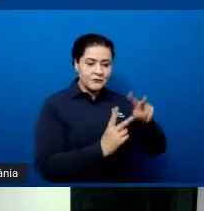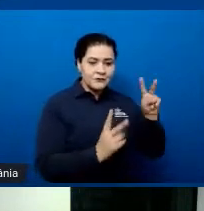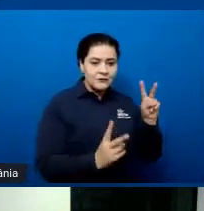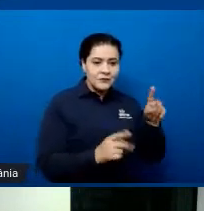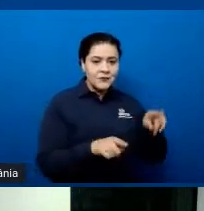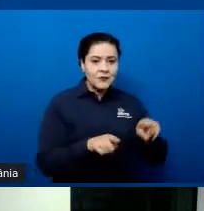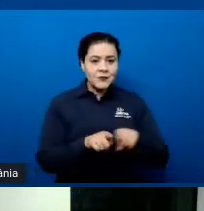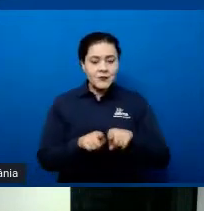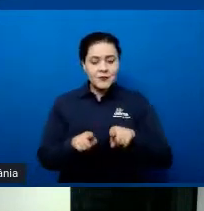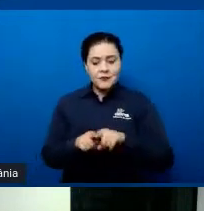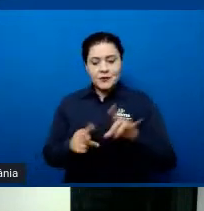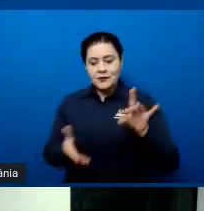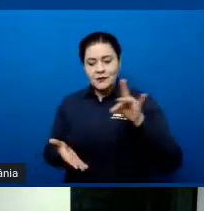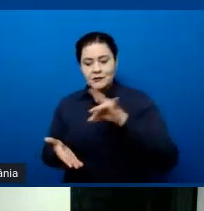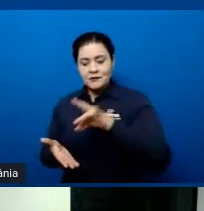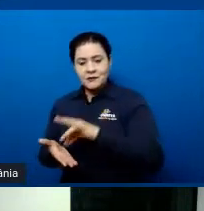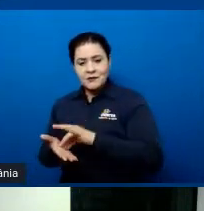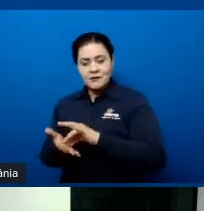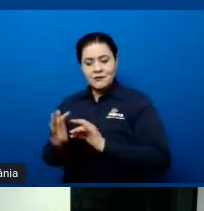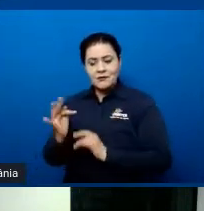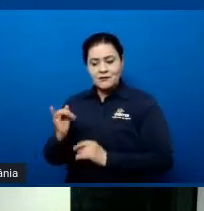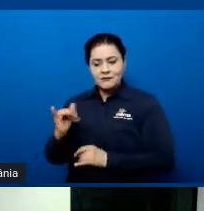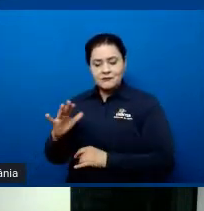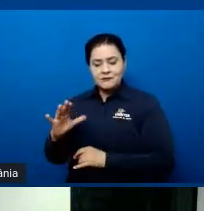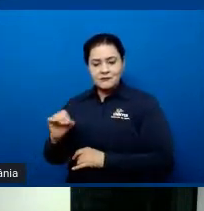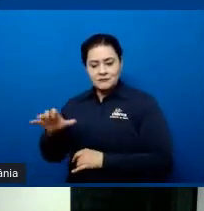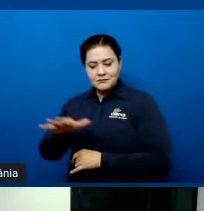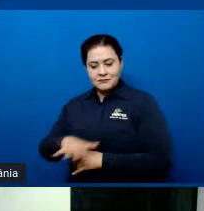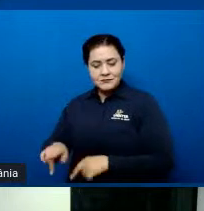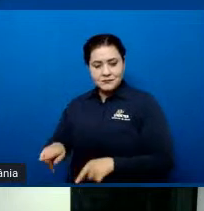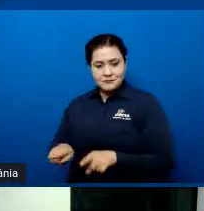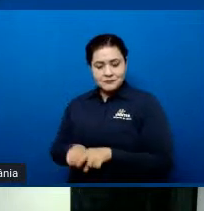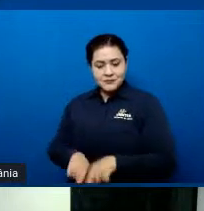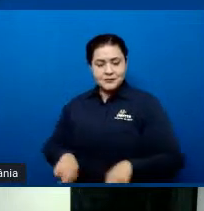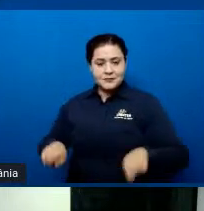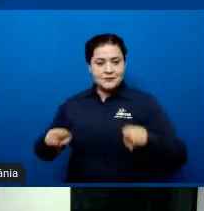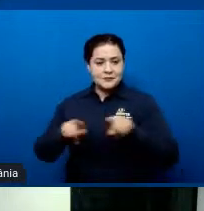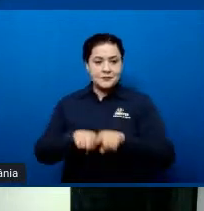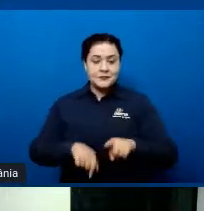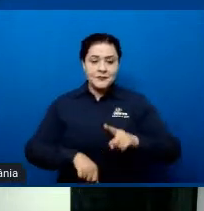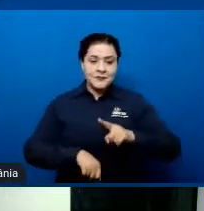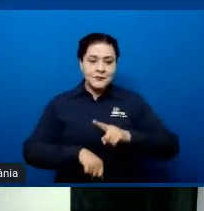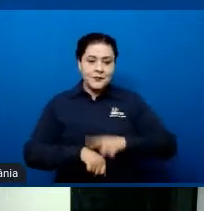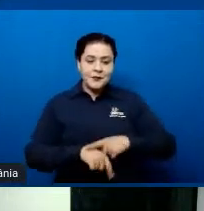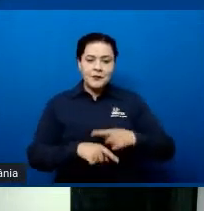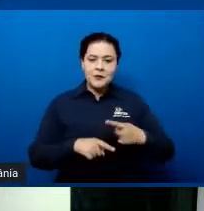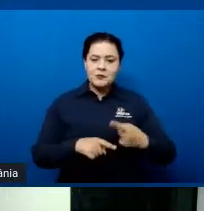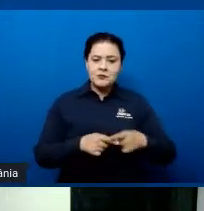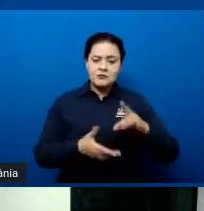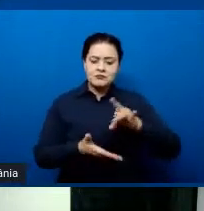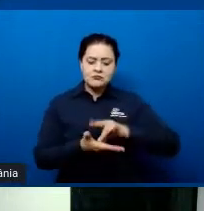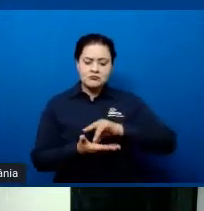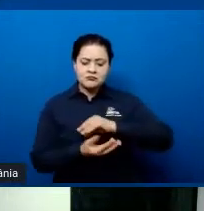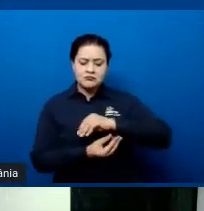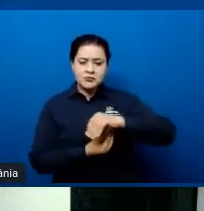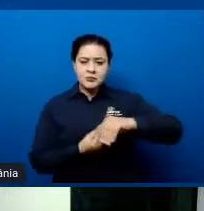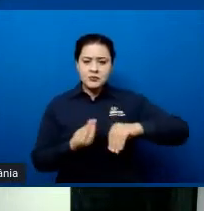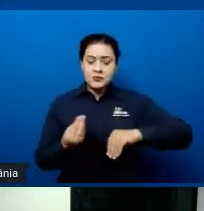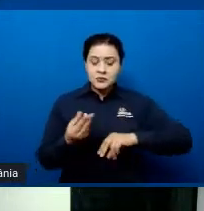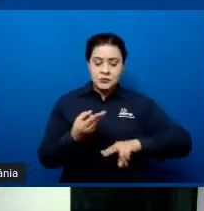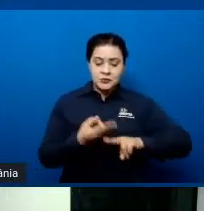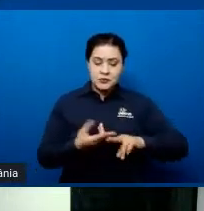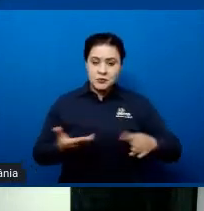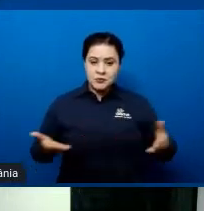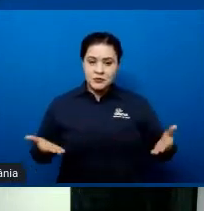tempo para operar essa tecnologia, tá? A realidade mista é muito utilizada hoje,